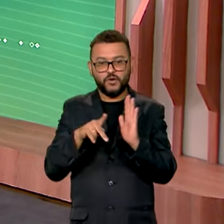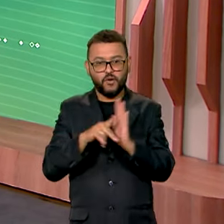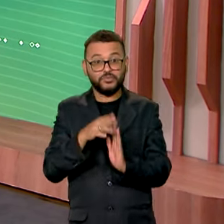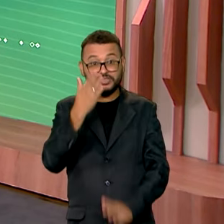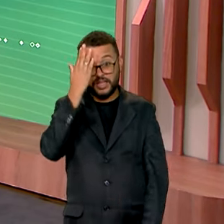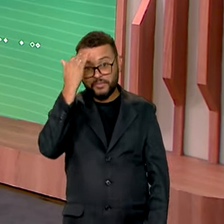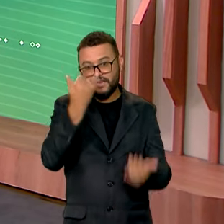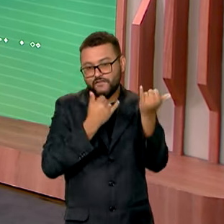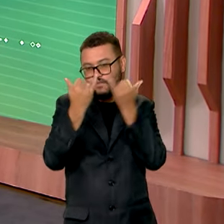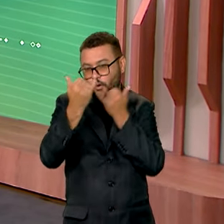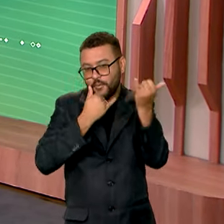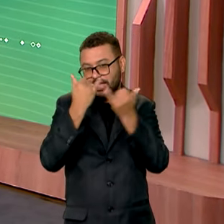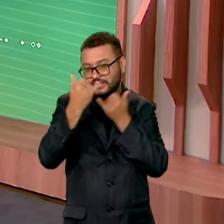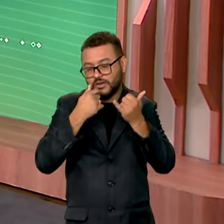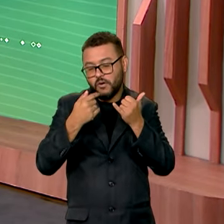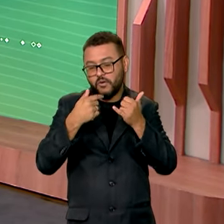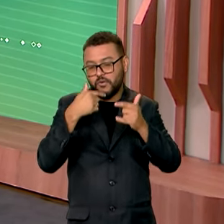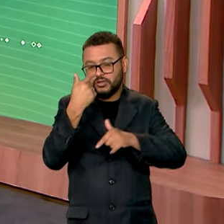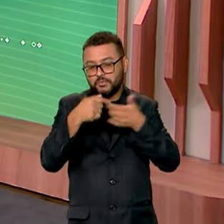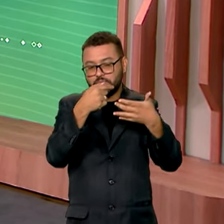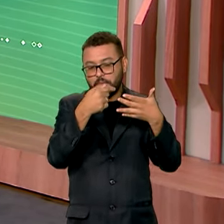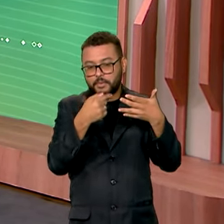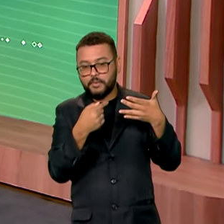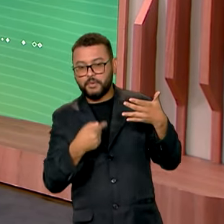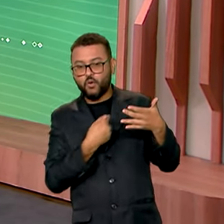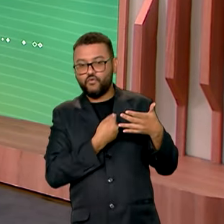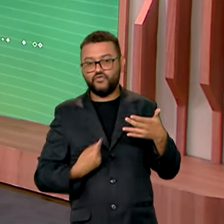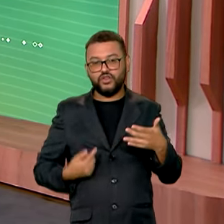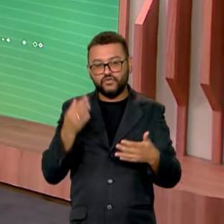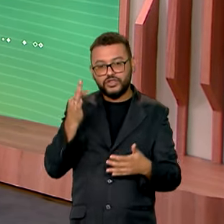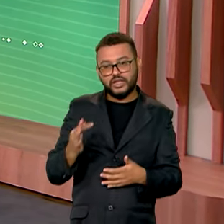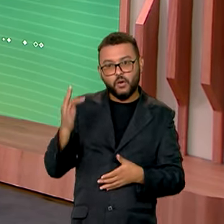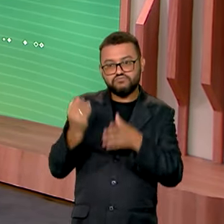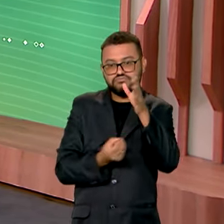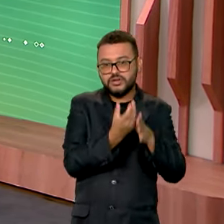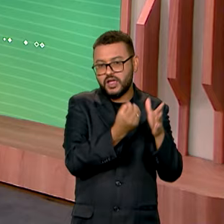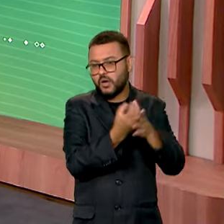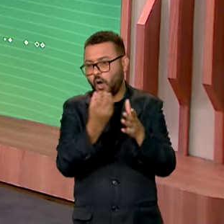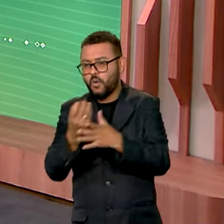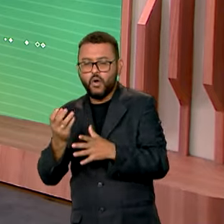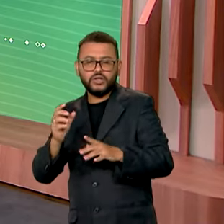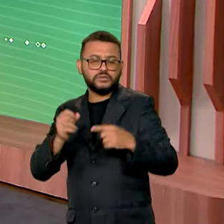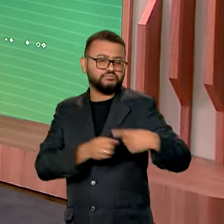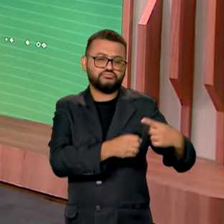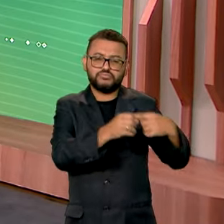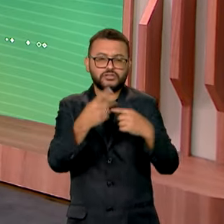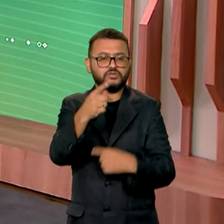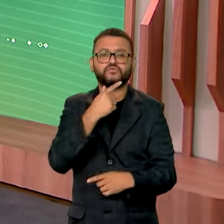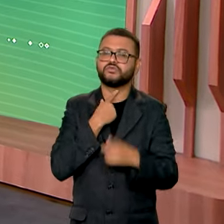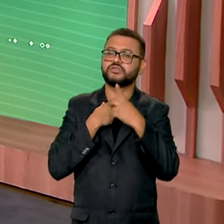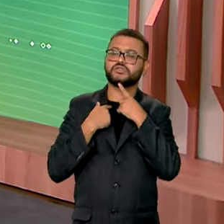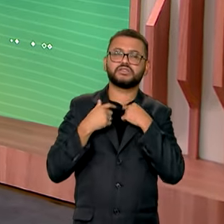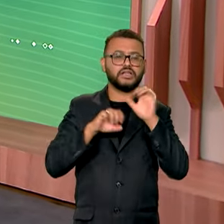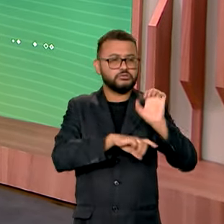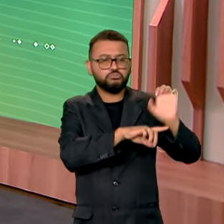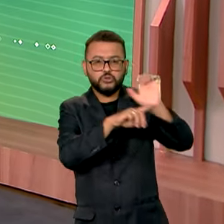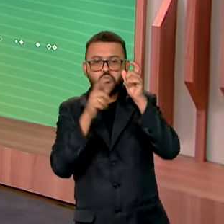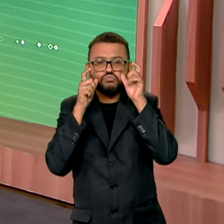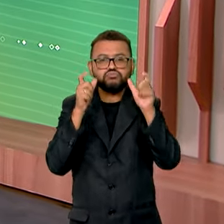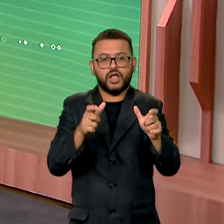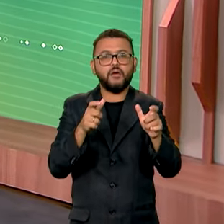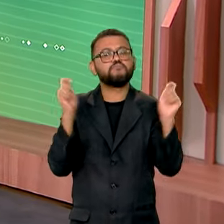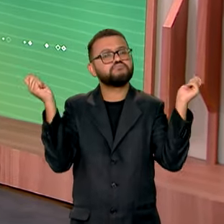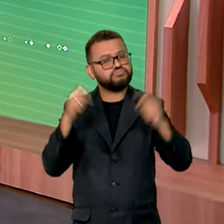gov.br/comunicabr para se informar sobre o que o governo federal está fazendo em qualquer cidade ou estado do seu interesse, que você tiver curiosidade.